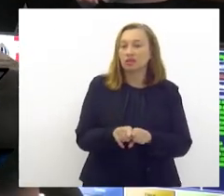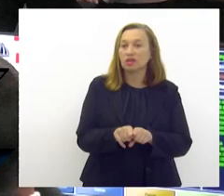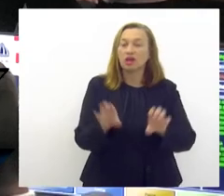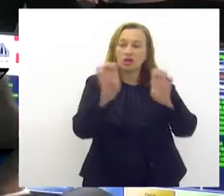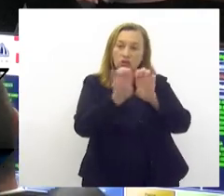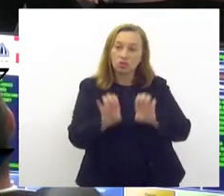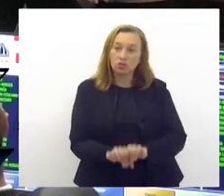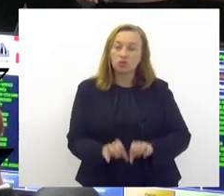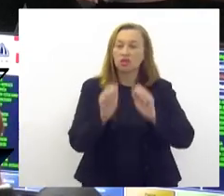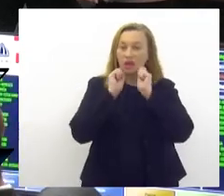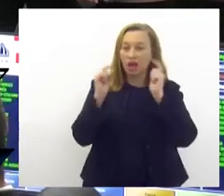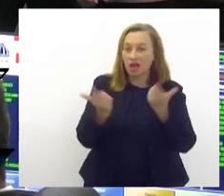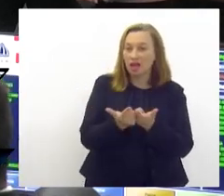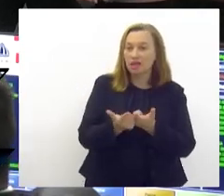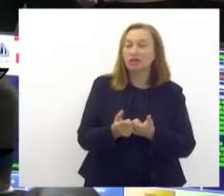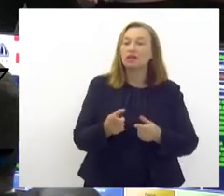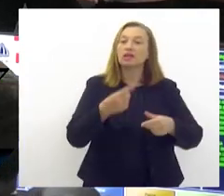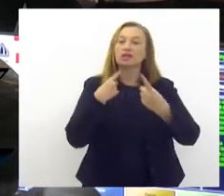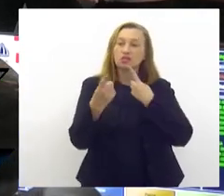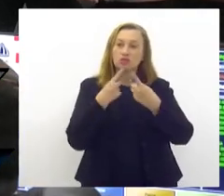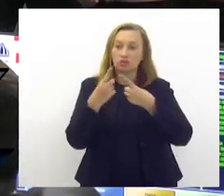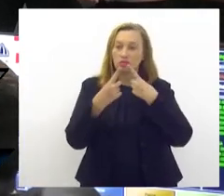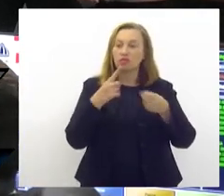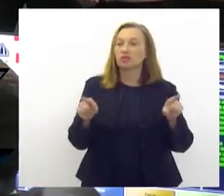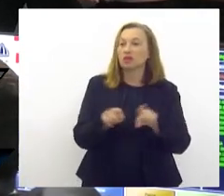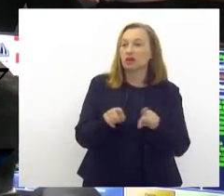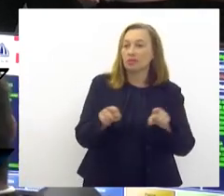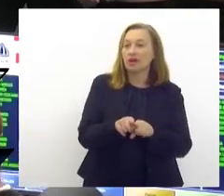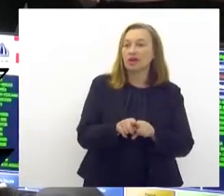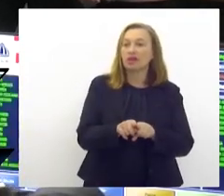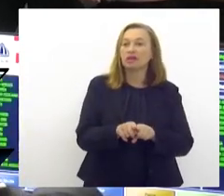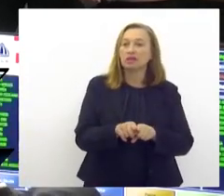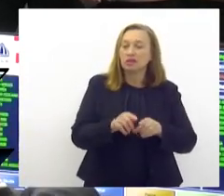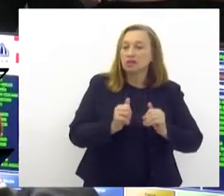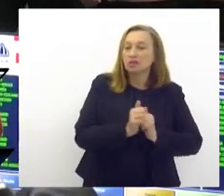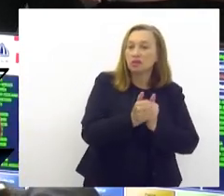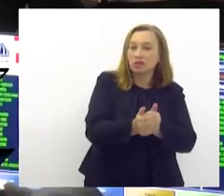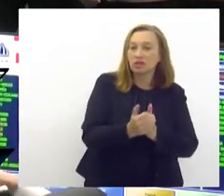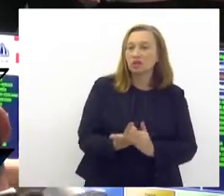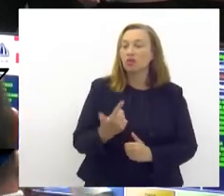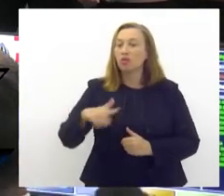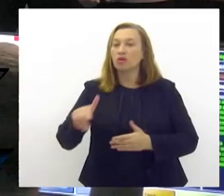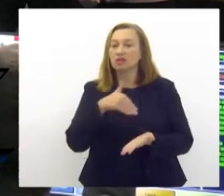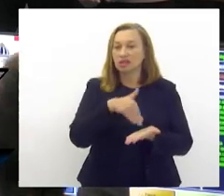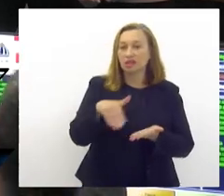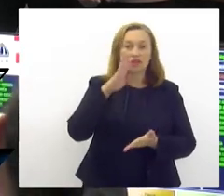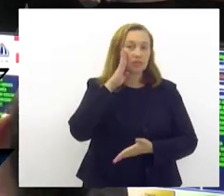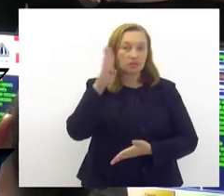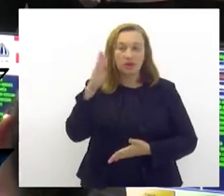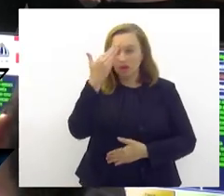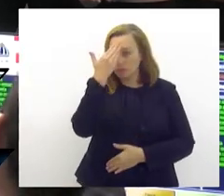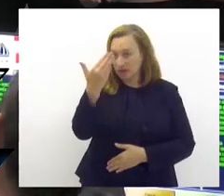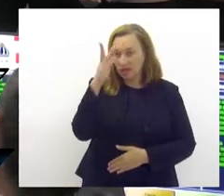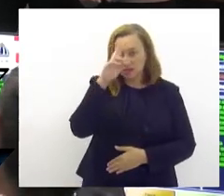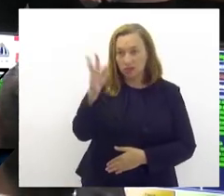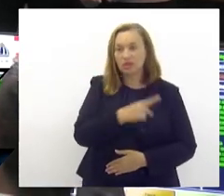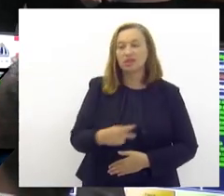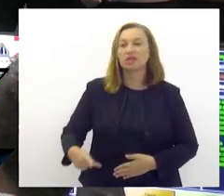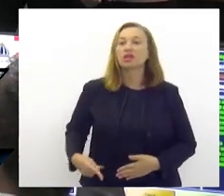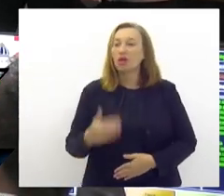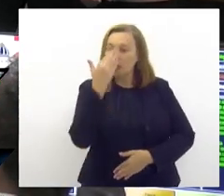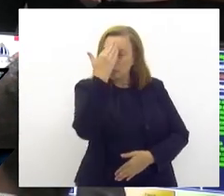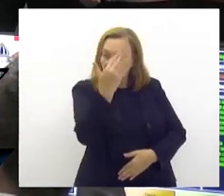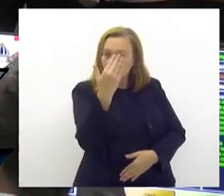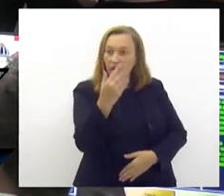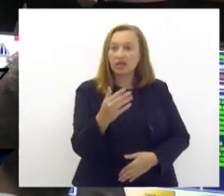infraestrutura da Assembleia Legislativa para que esse debate também seja coordenado com outras secretarias tão fundamentais. Muito obrigada, senhor presidente,